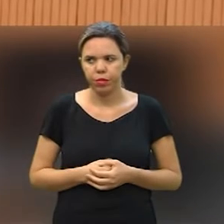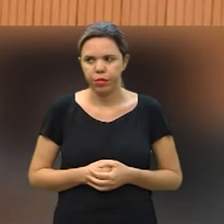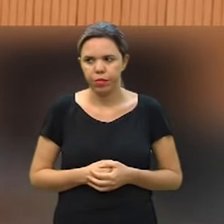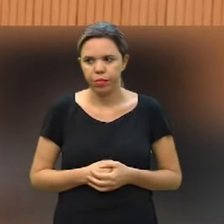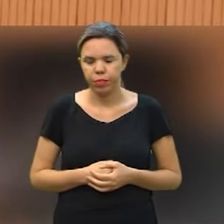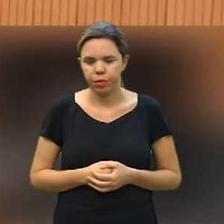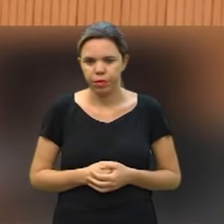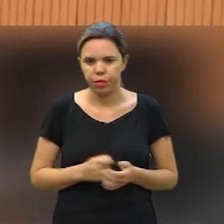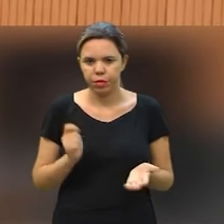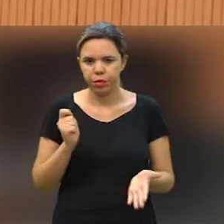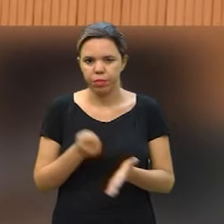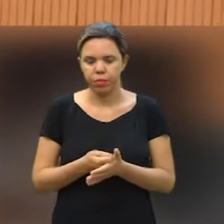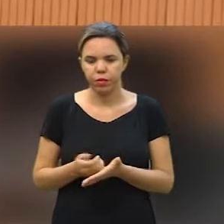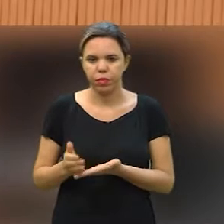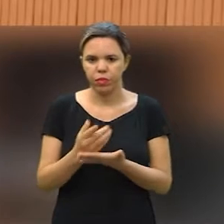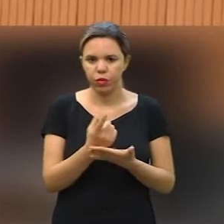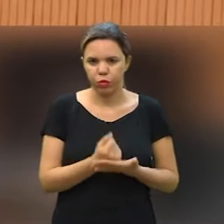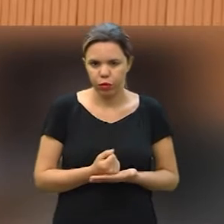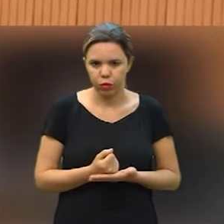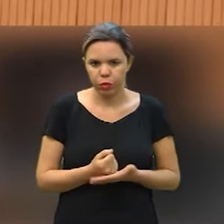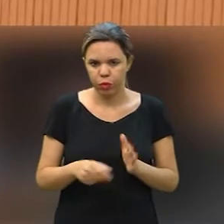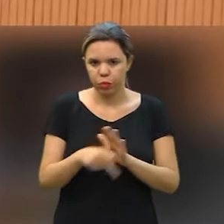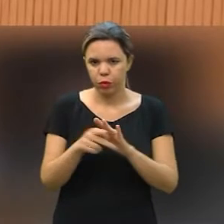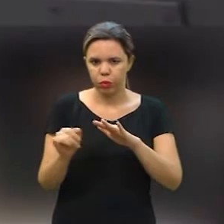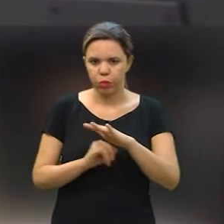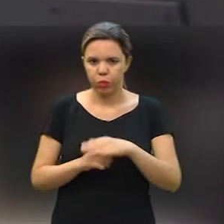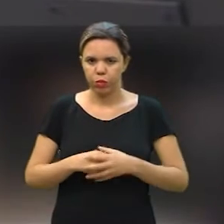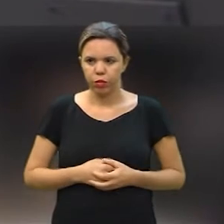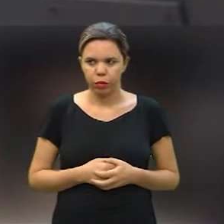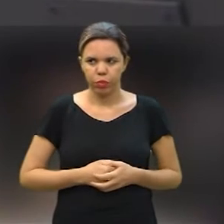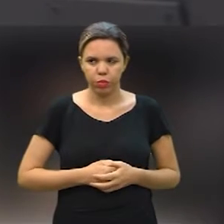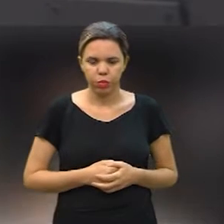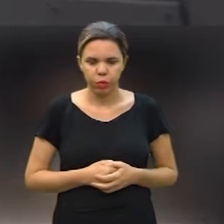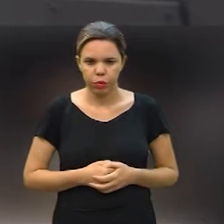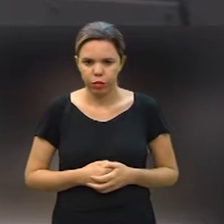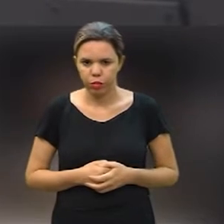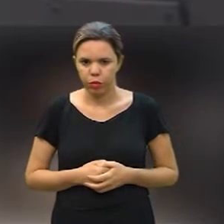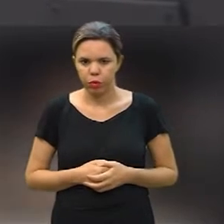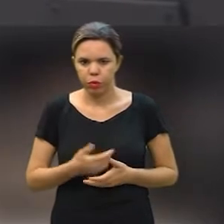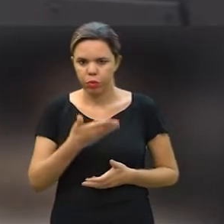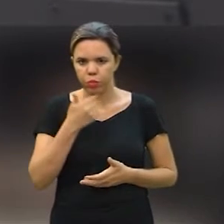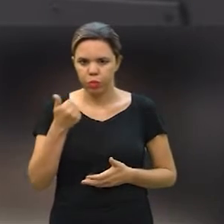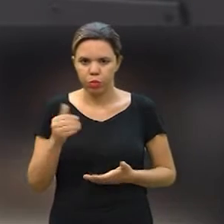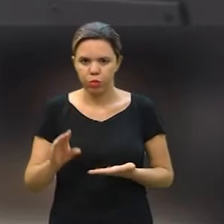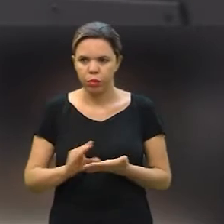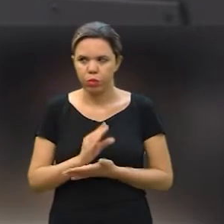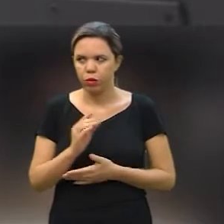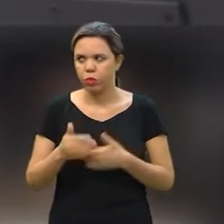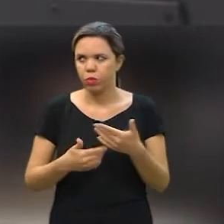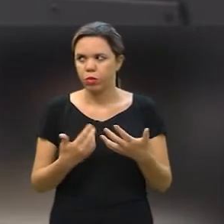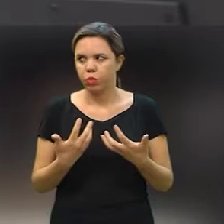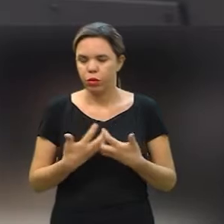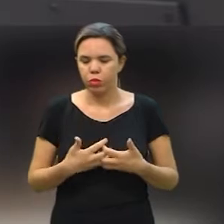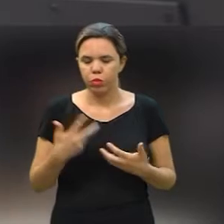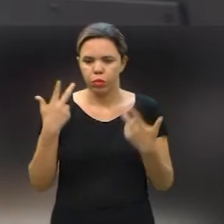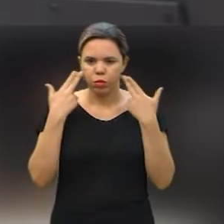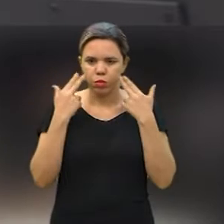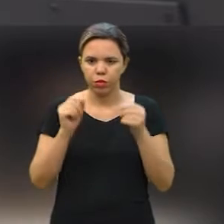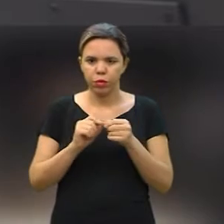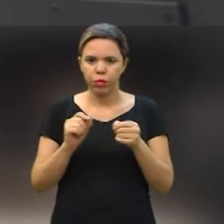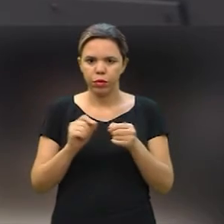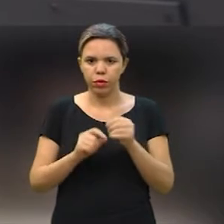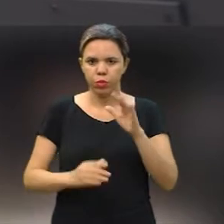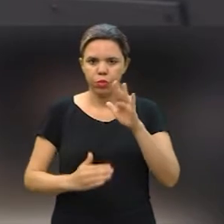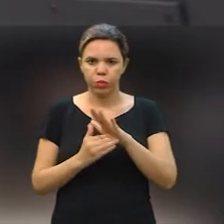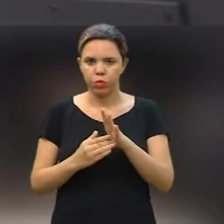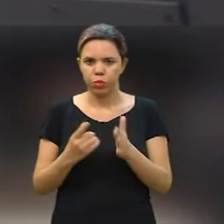aquilo que é pago com recurso da própria instituição. E outra melhora na receita corrente líquida.